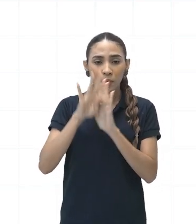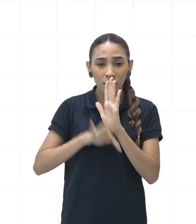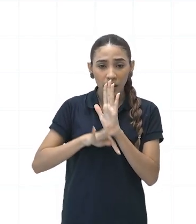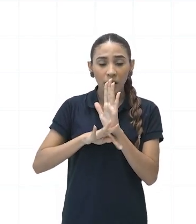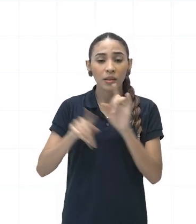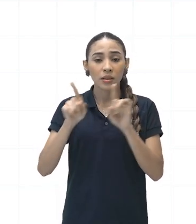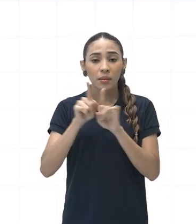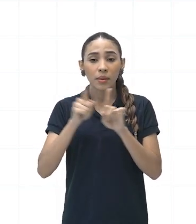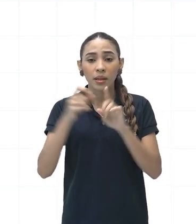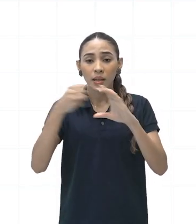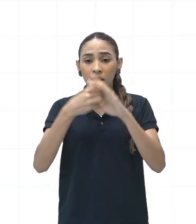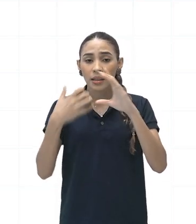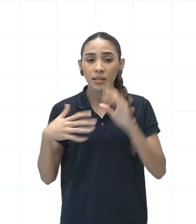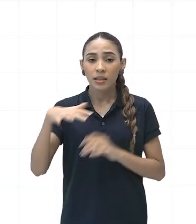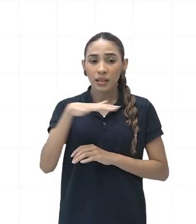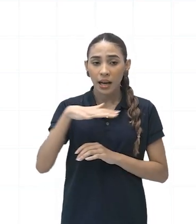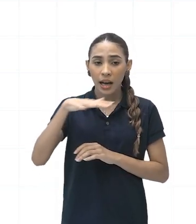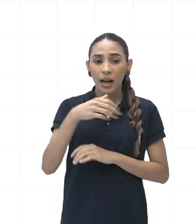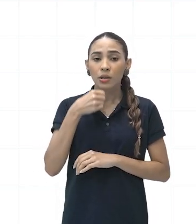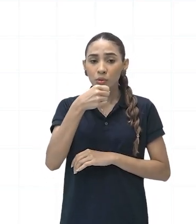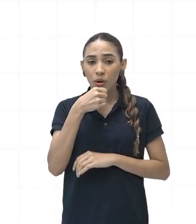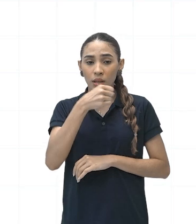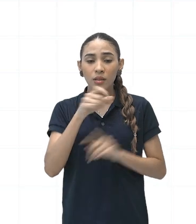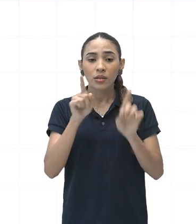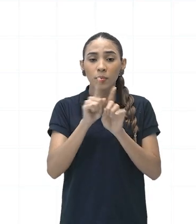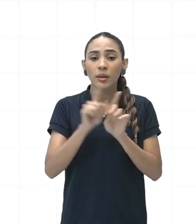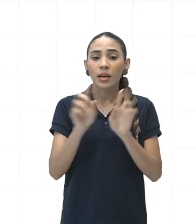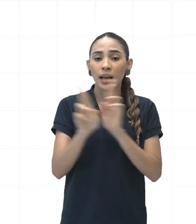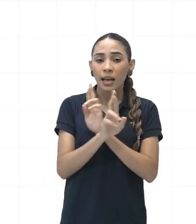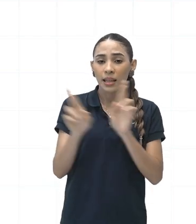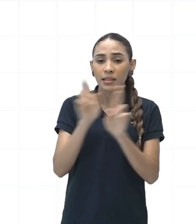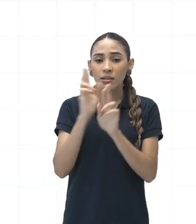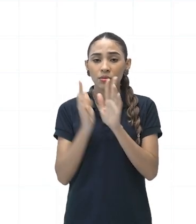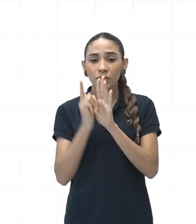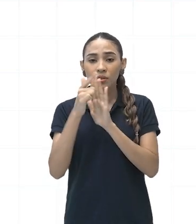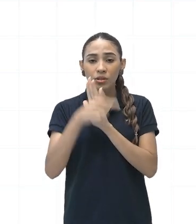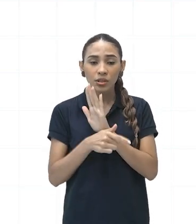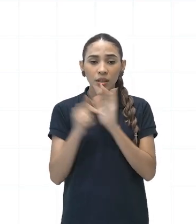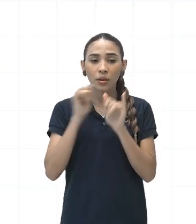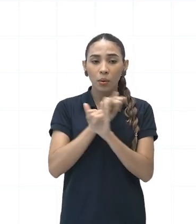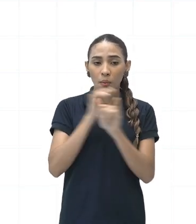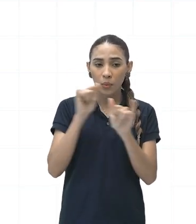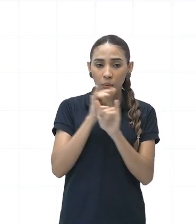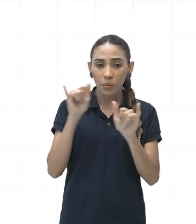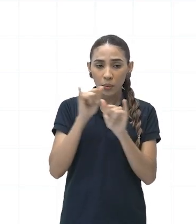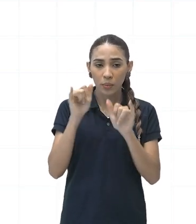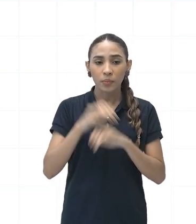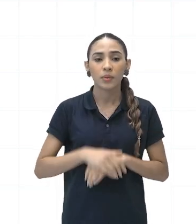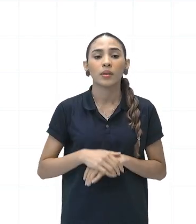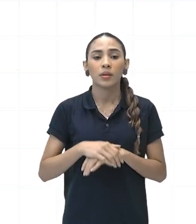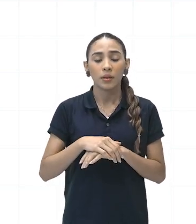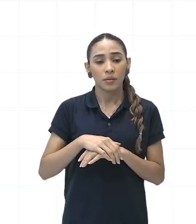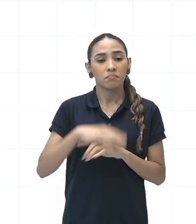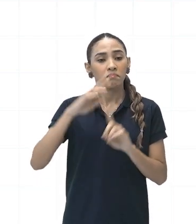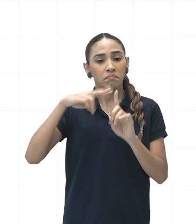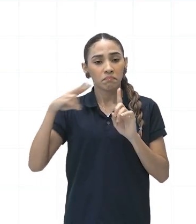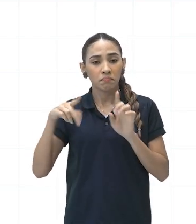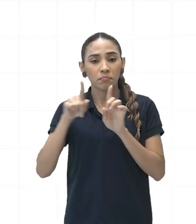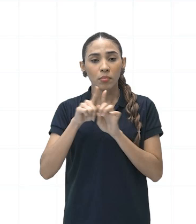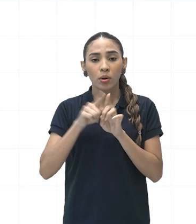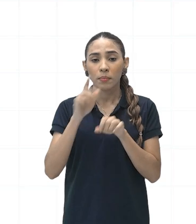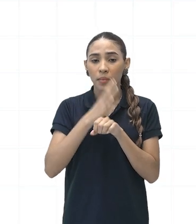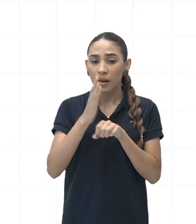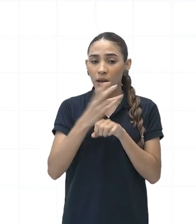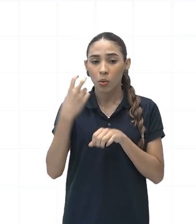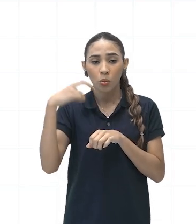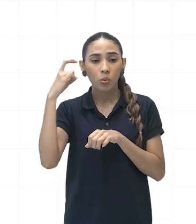textos, caracterização do campo jornalístico e relação entre os gêneros em circulação, mídias e práticas da cultura